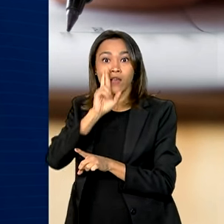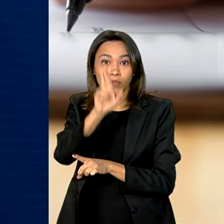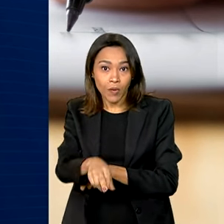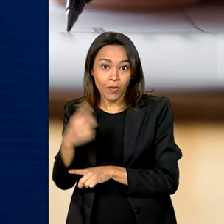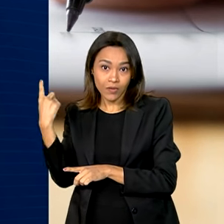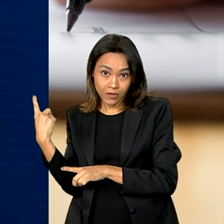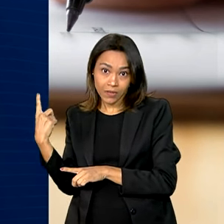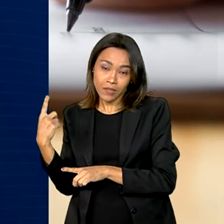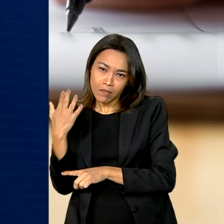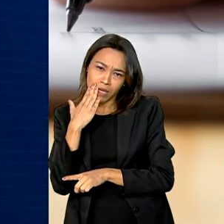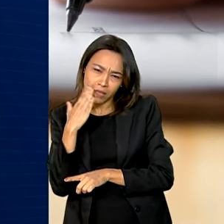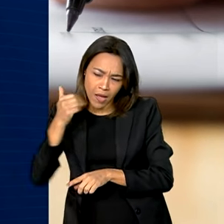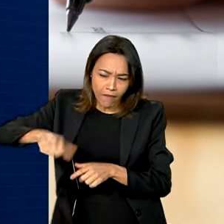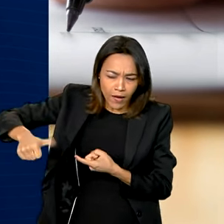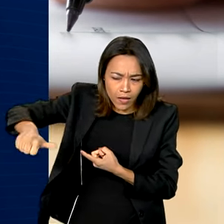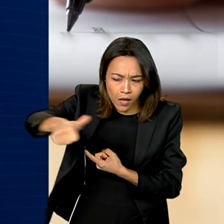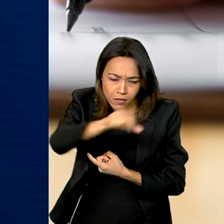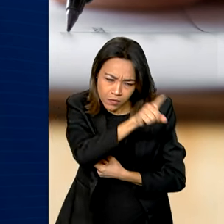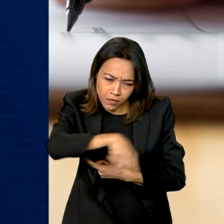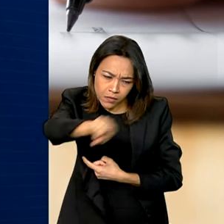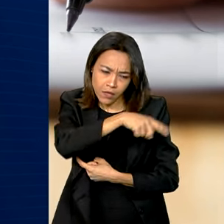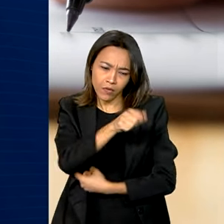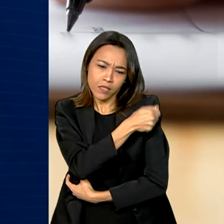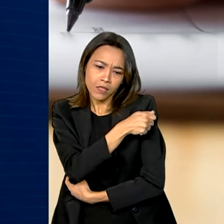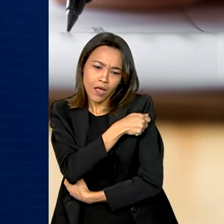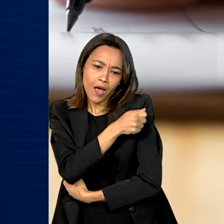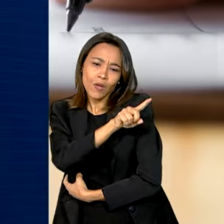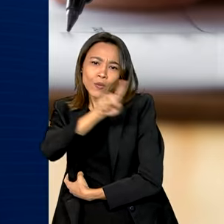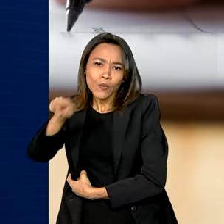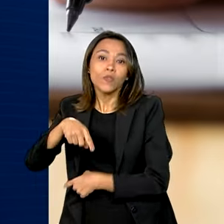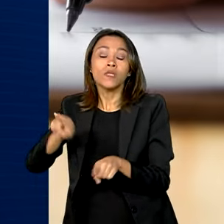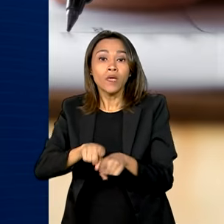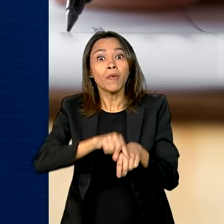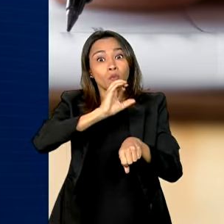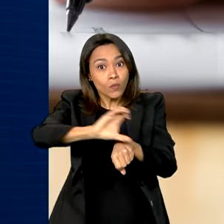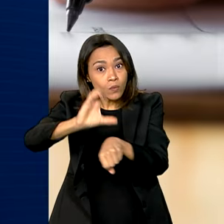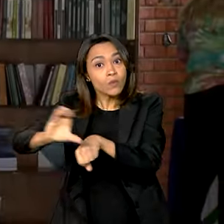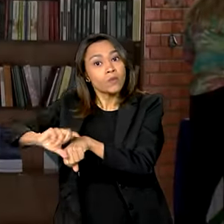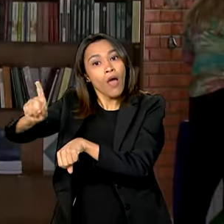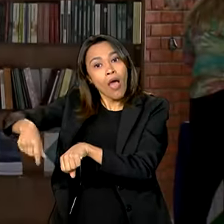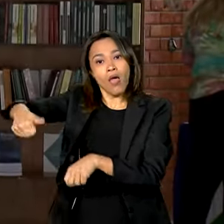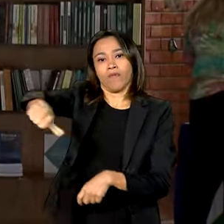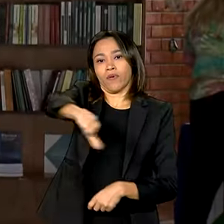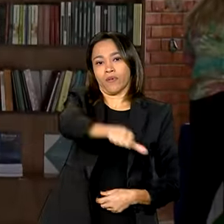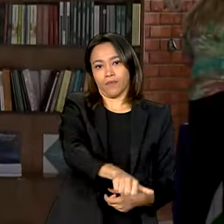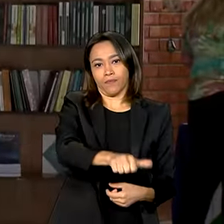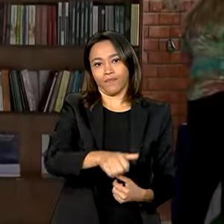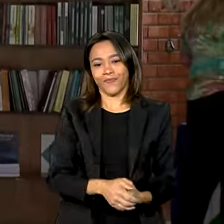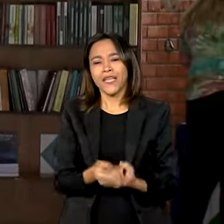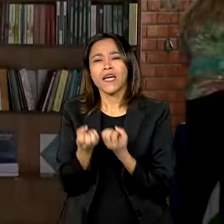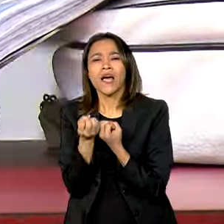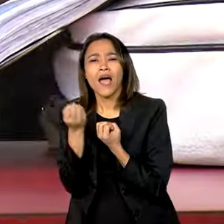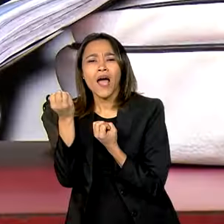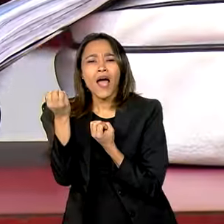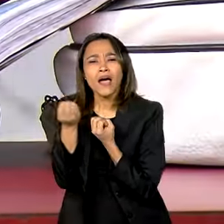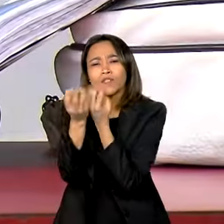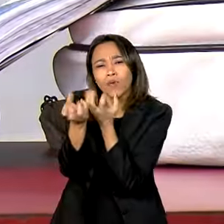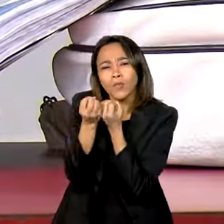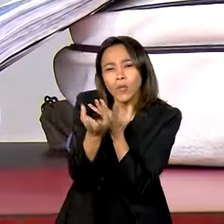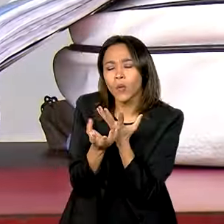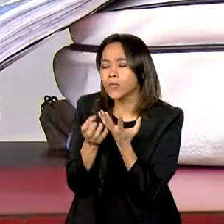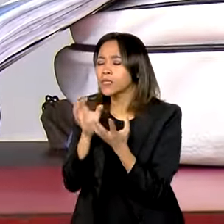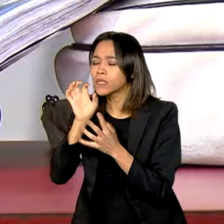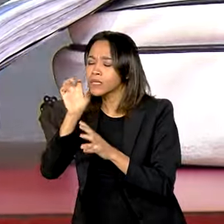estudantes de avaliações institucionais e também dos cursos avaliados as informações obtidas além de